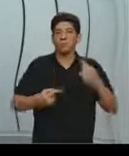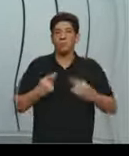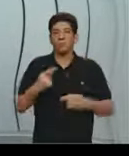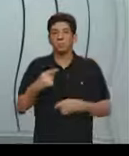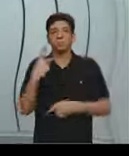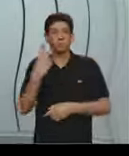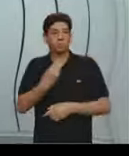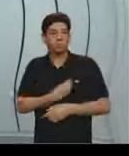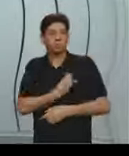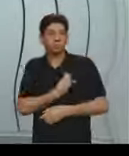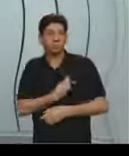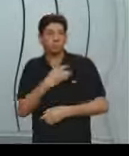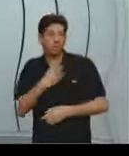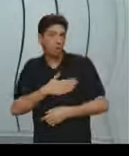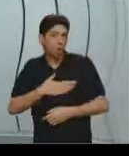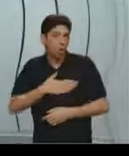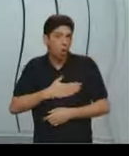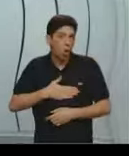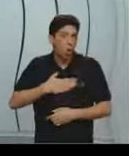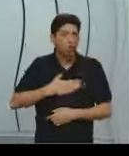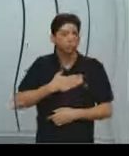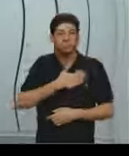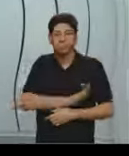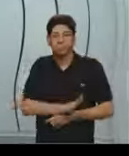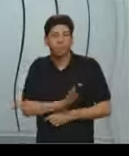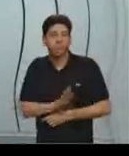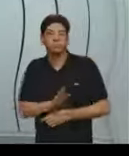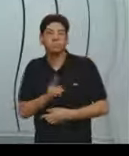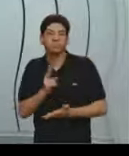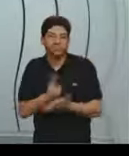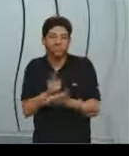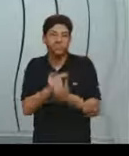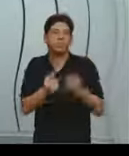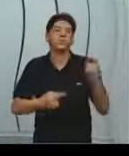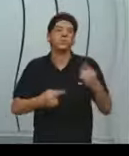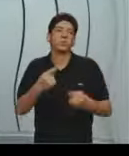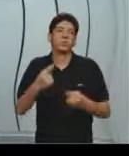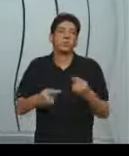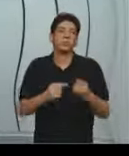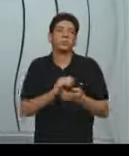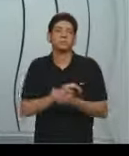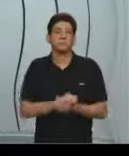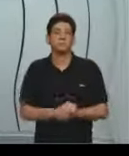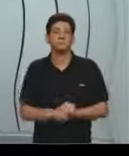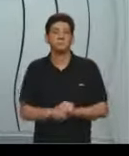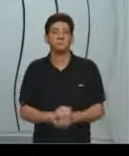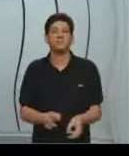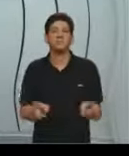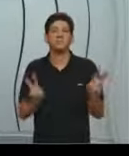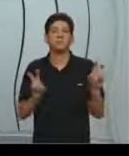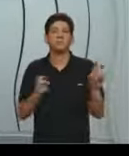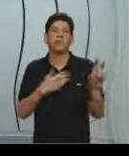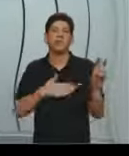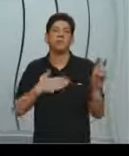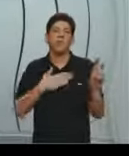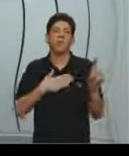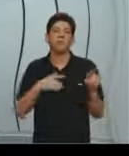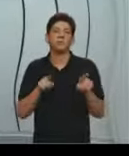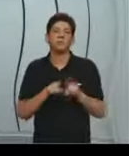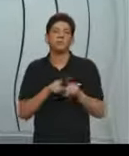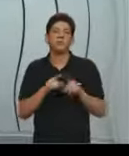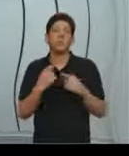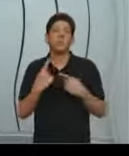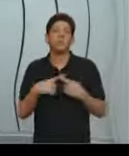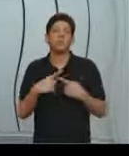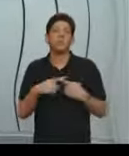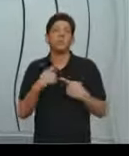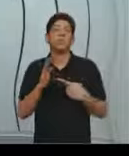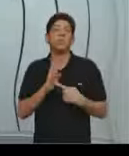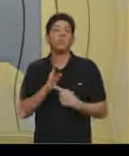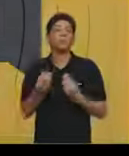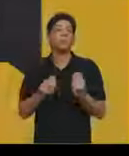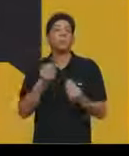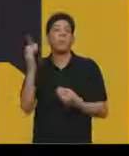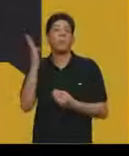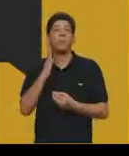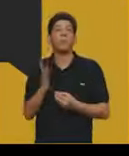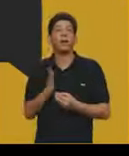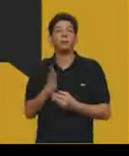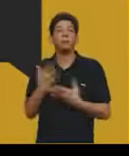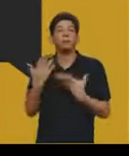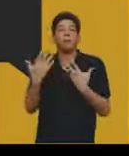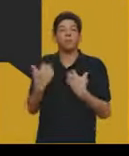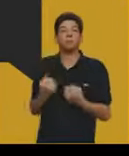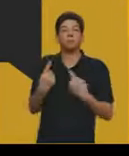vida você gostando ou não de política né Essa trás eu gosto muito dela também que ela vai representar como o Brasil lida com a